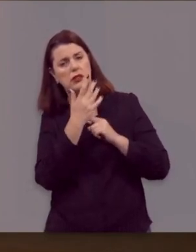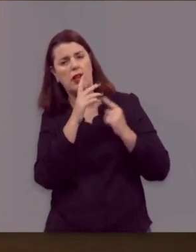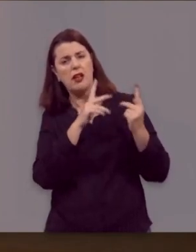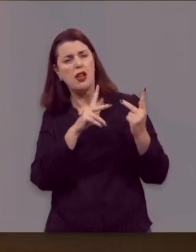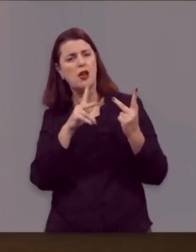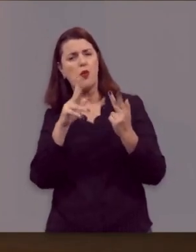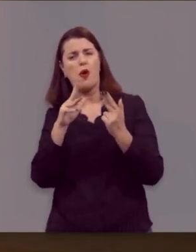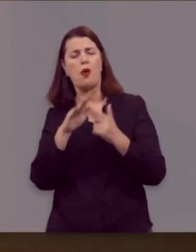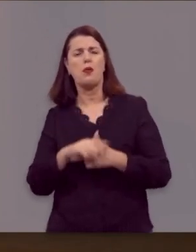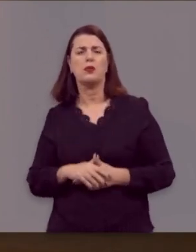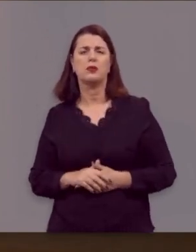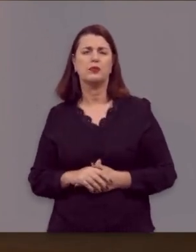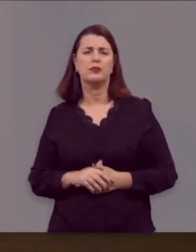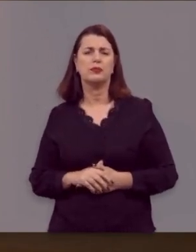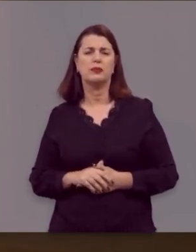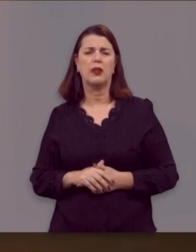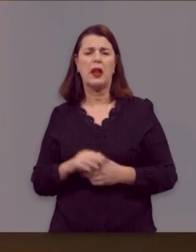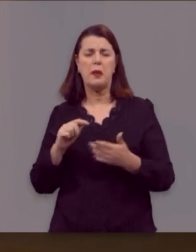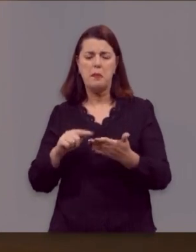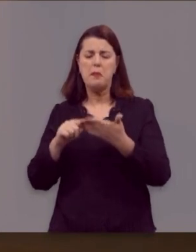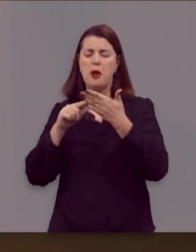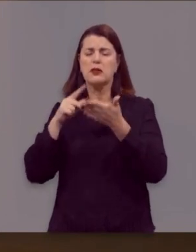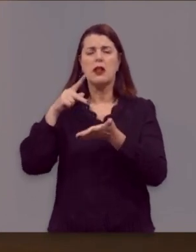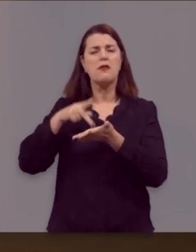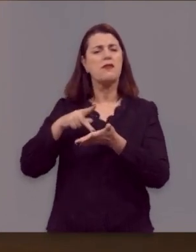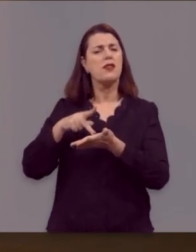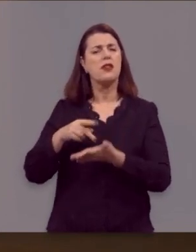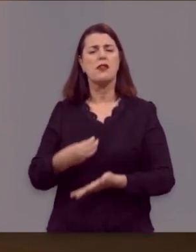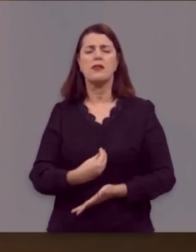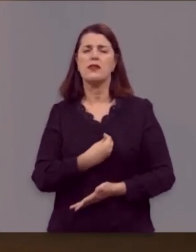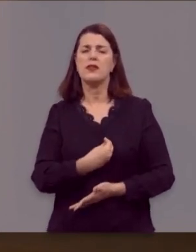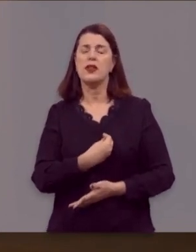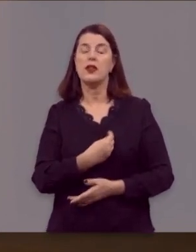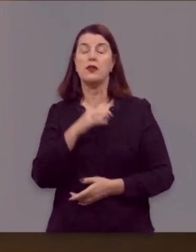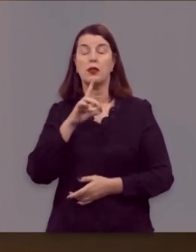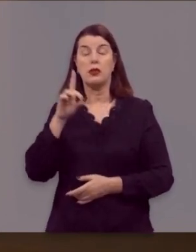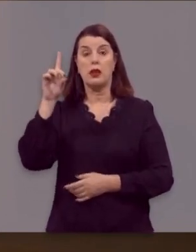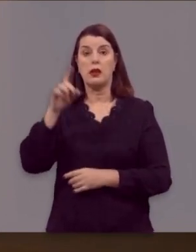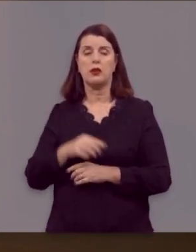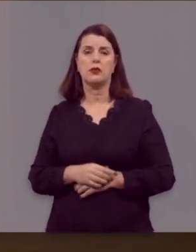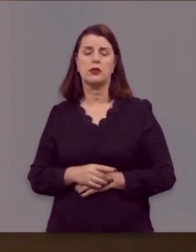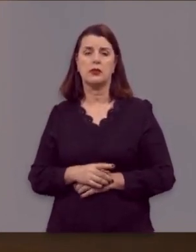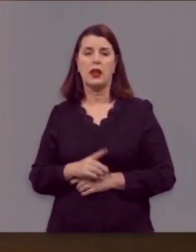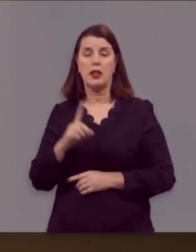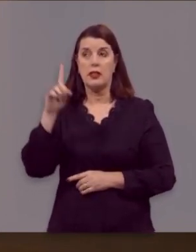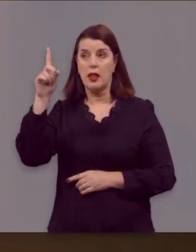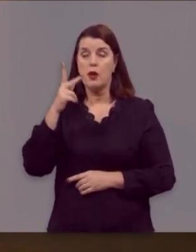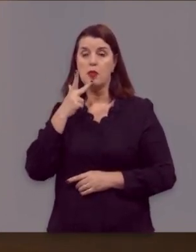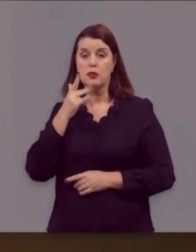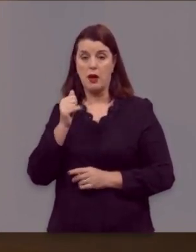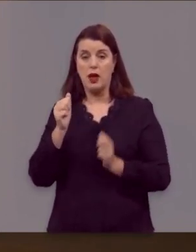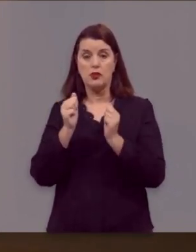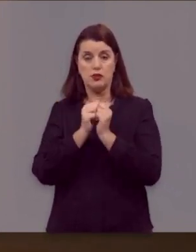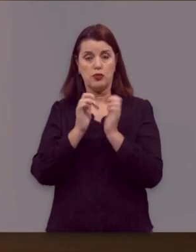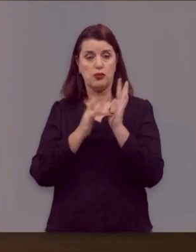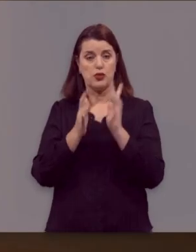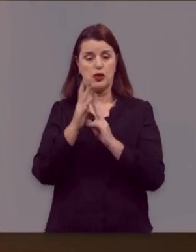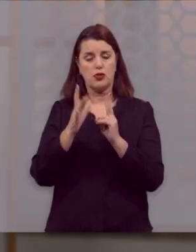exegese de Deus, ele é o retrato vivo de Deus. Ele e o Pai são